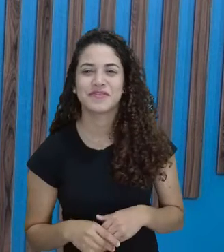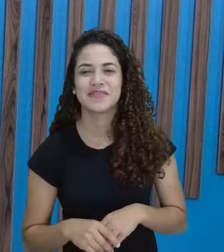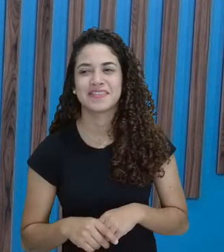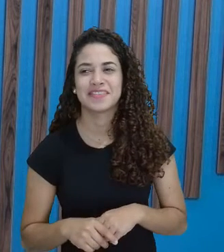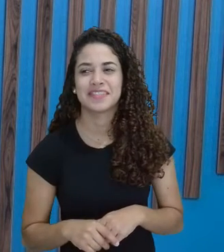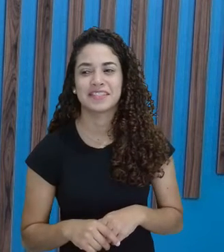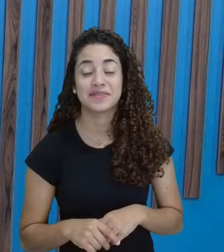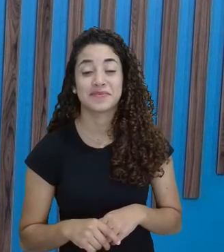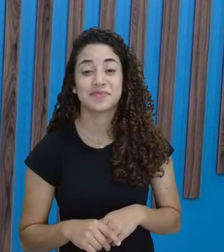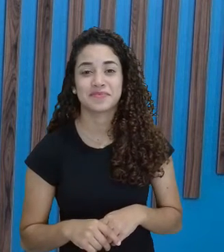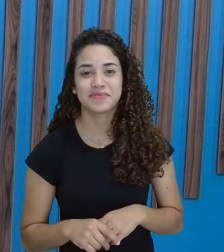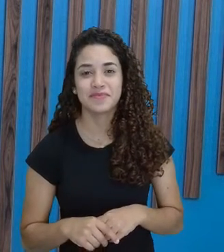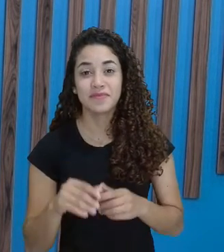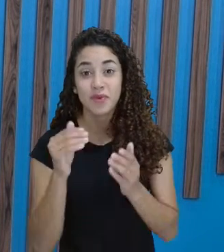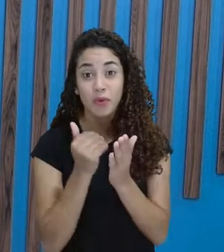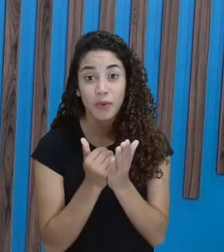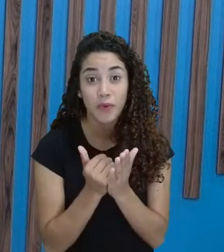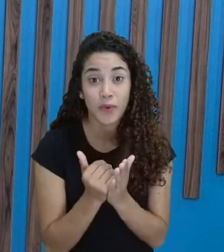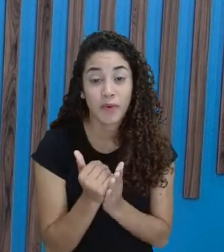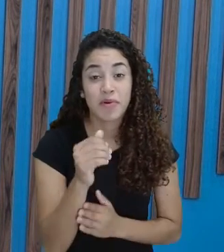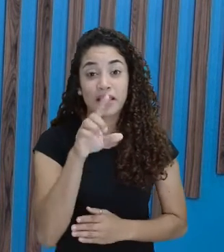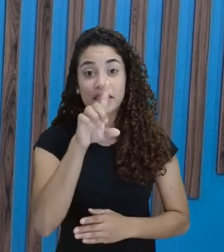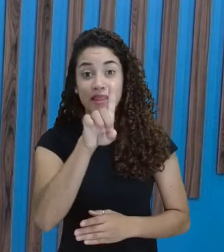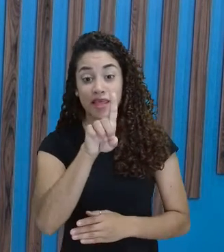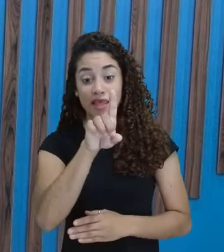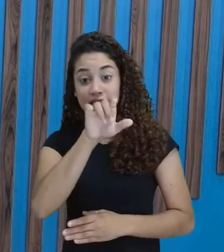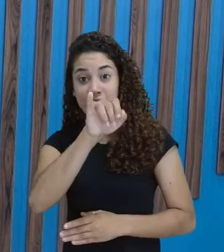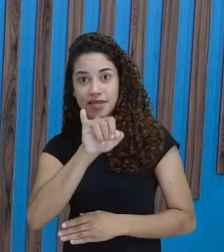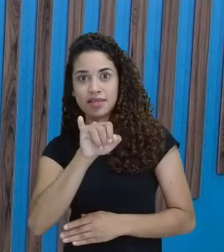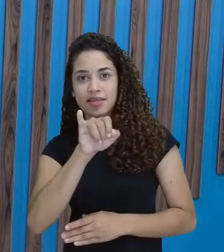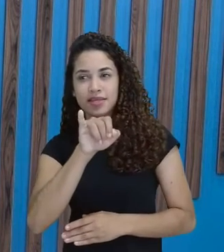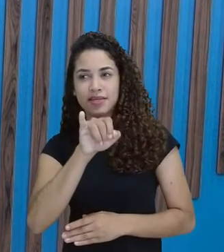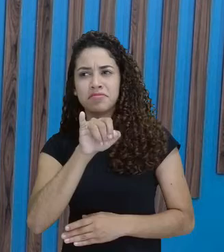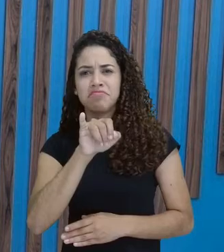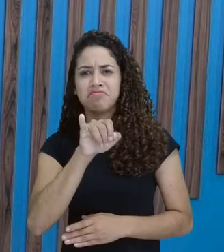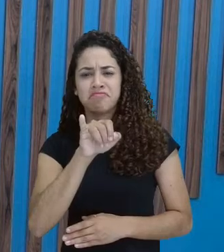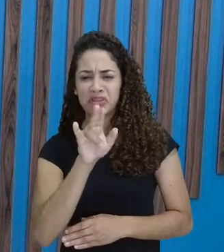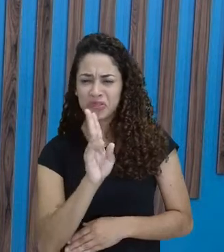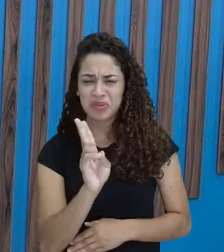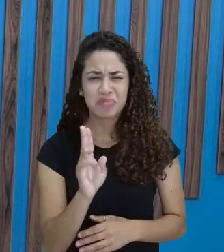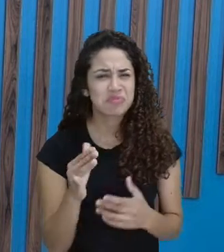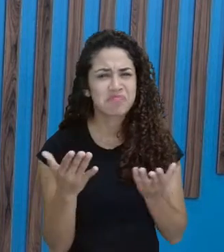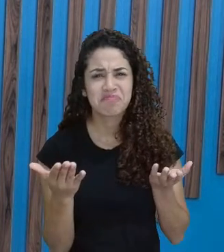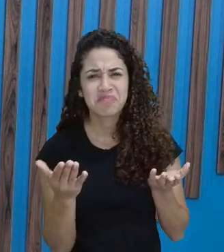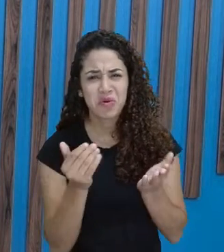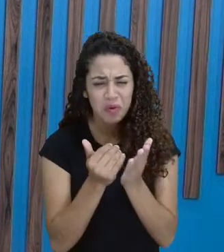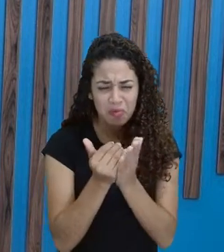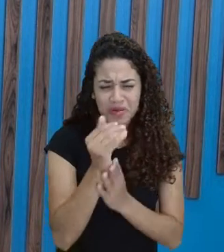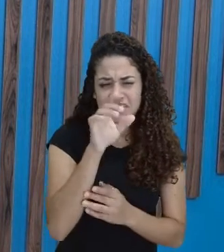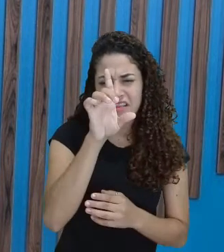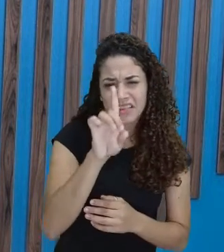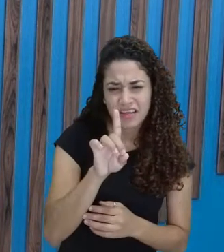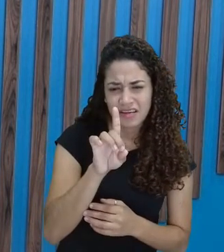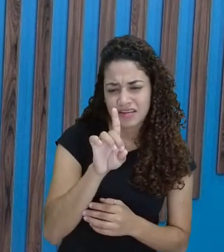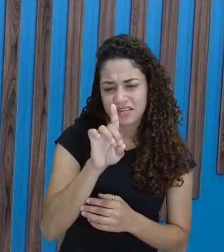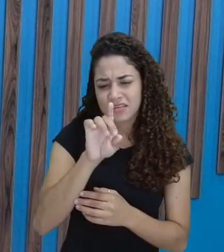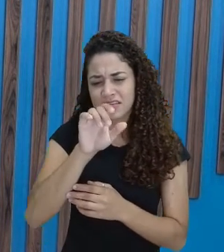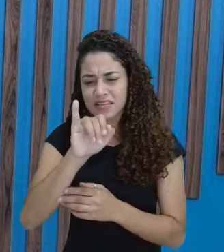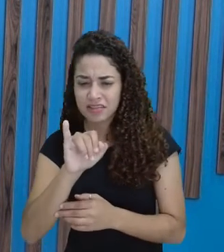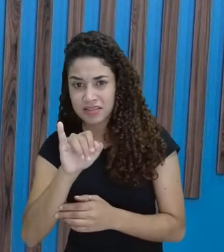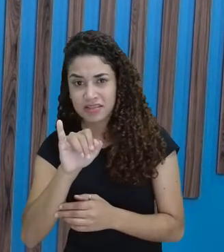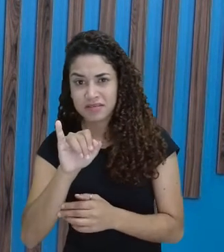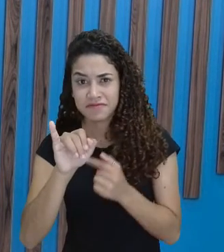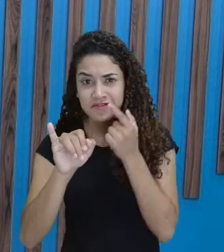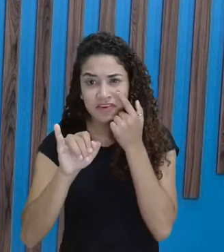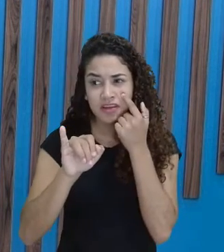Ó. Começa com DI. E aí? Que nome será esse? DI. Vou puxar outra